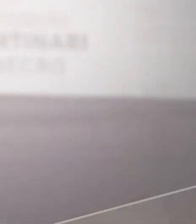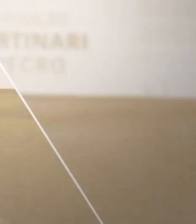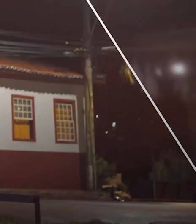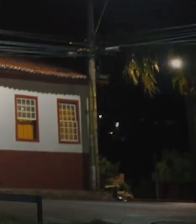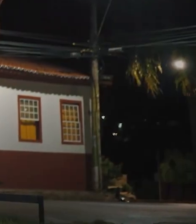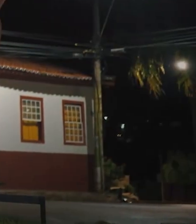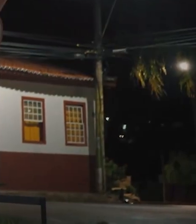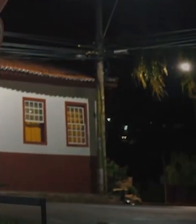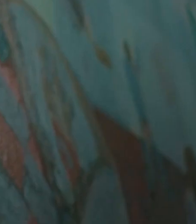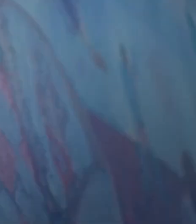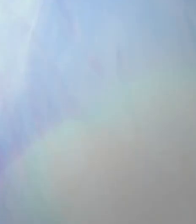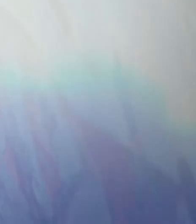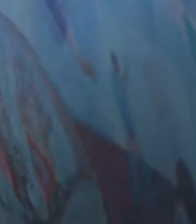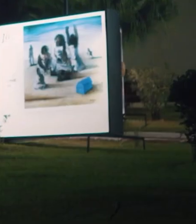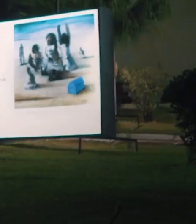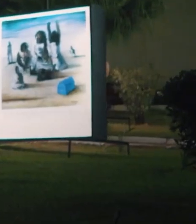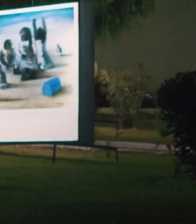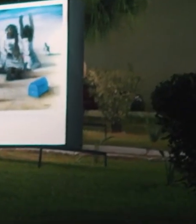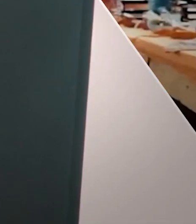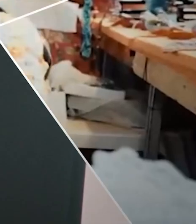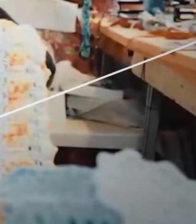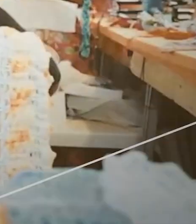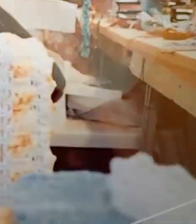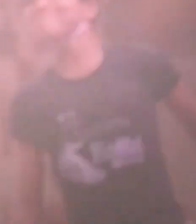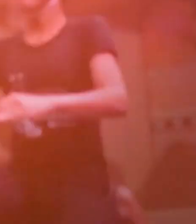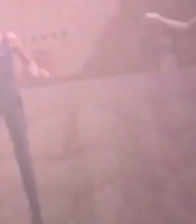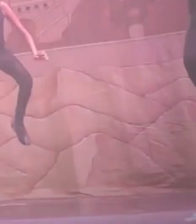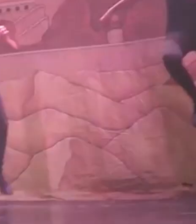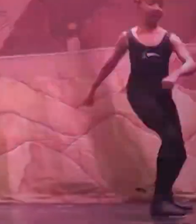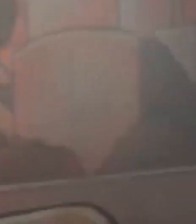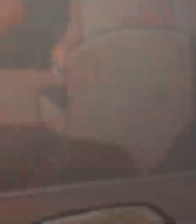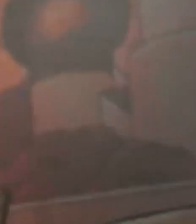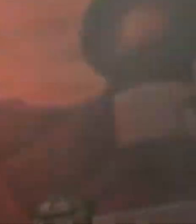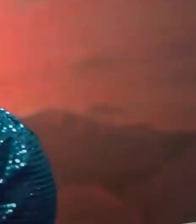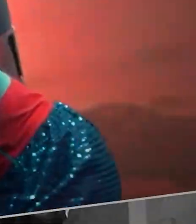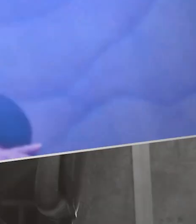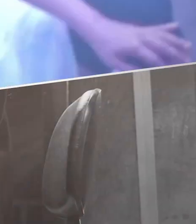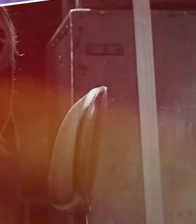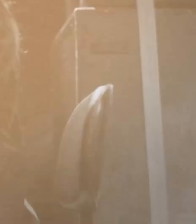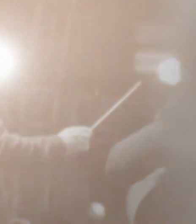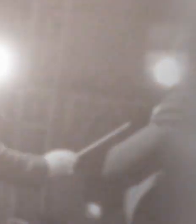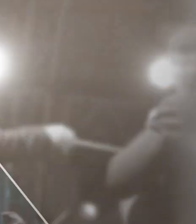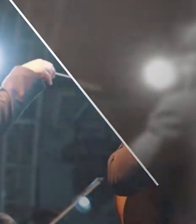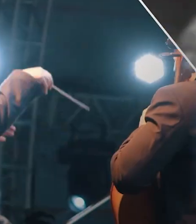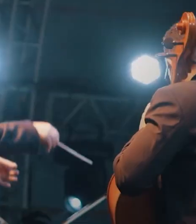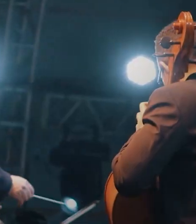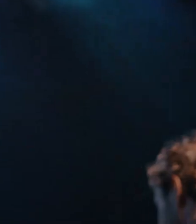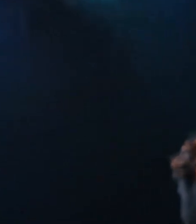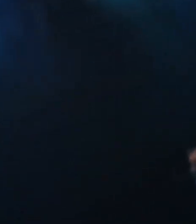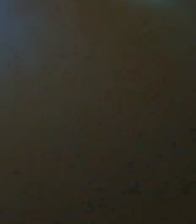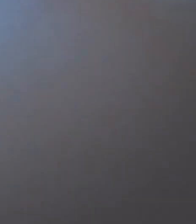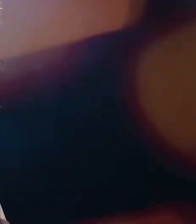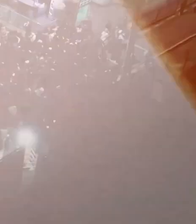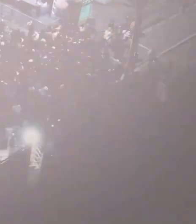vídeo da patrocinadora mostra diversas exposições artísticas, festivais, peças de teatro